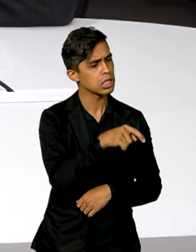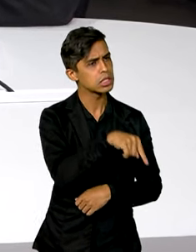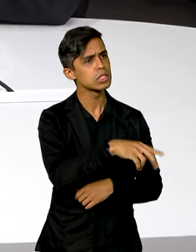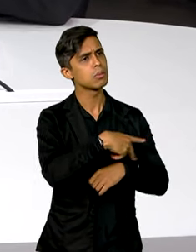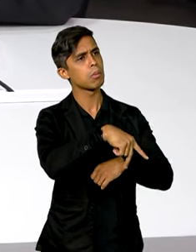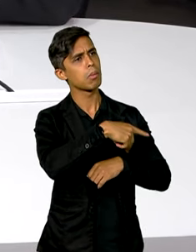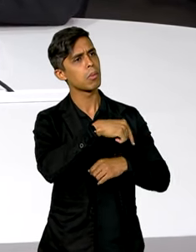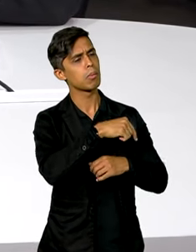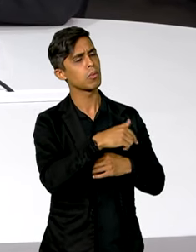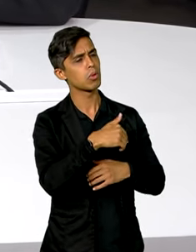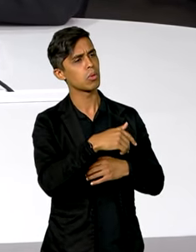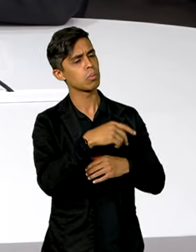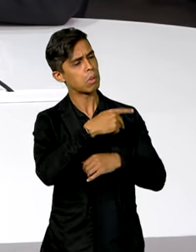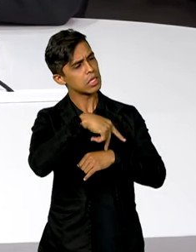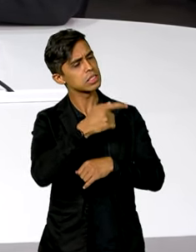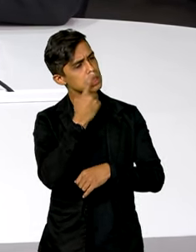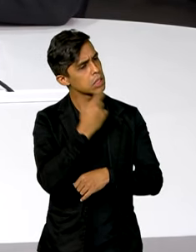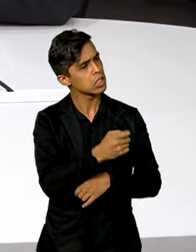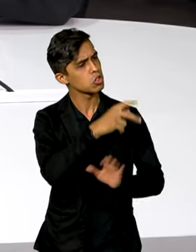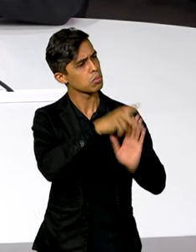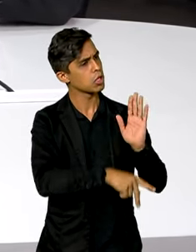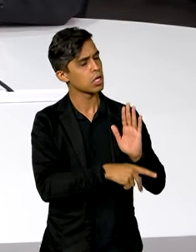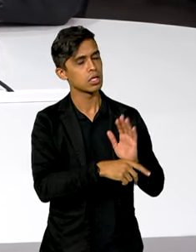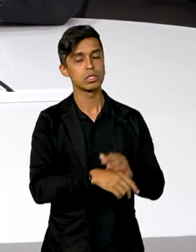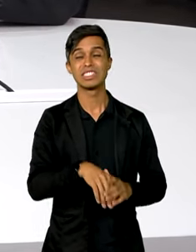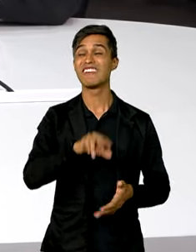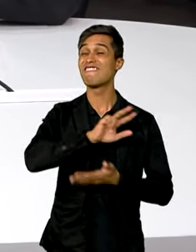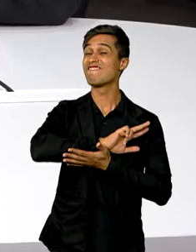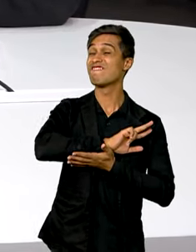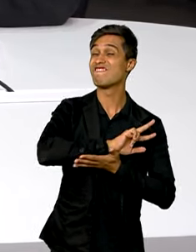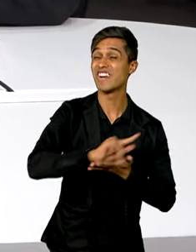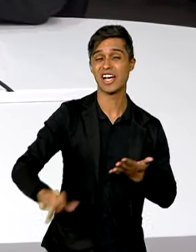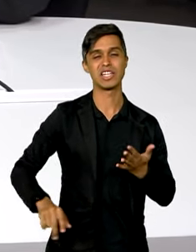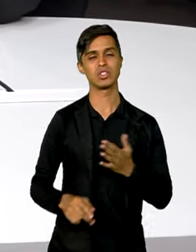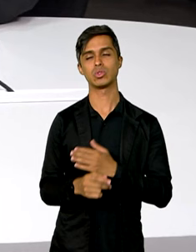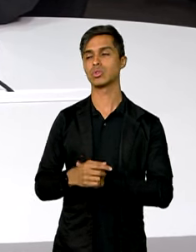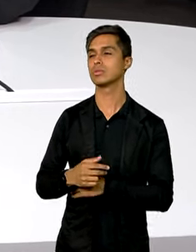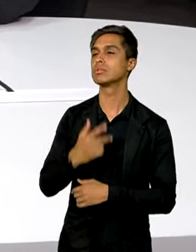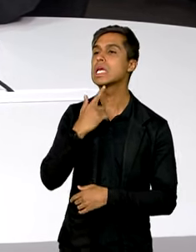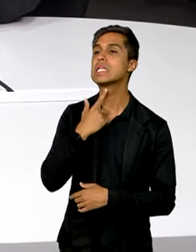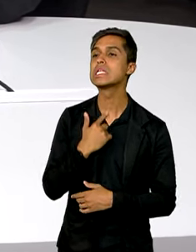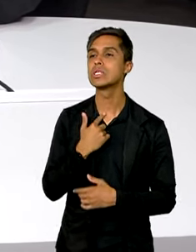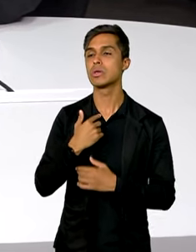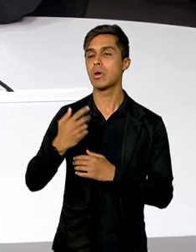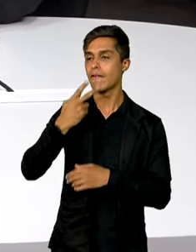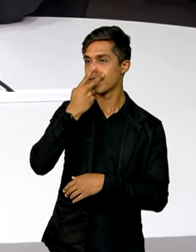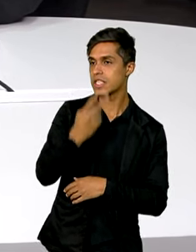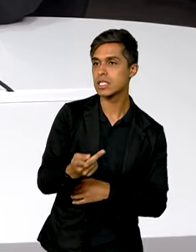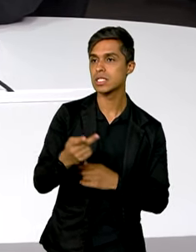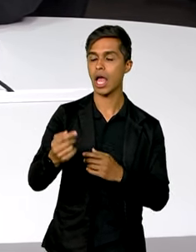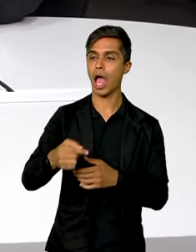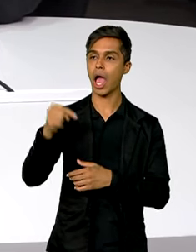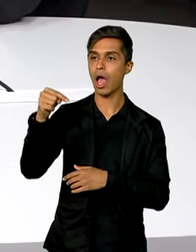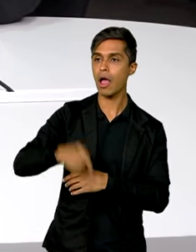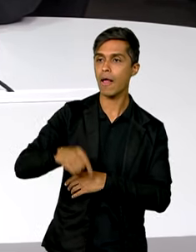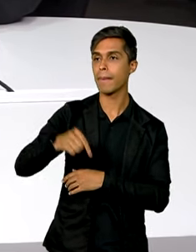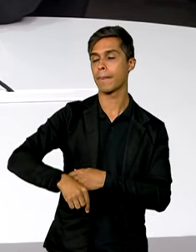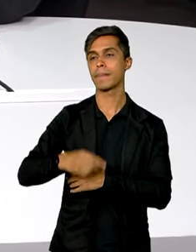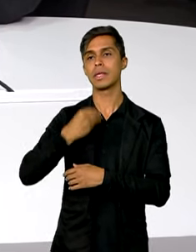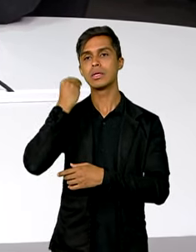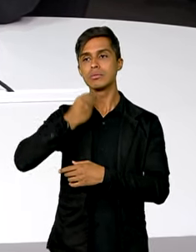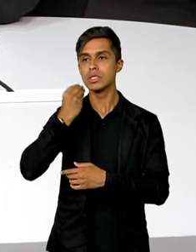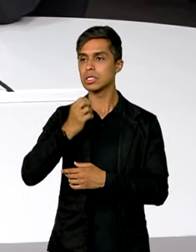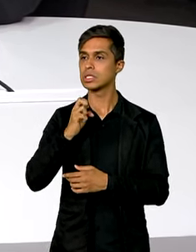Muito, muito. Vários presidentes da República me perguntaram se a gente podia visitar e se os